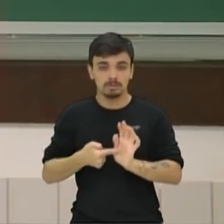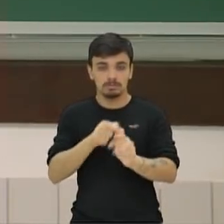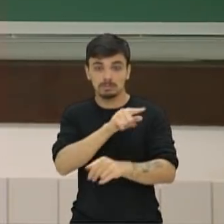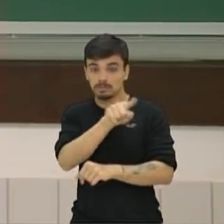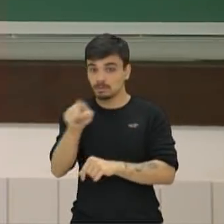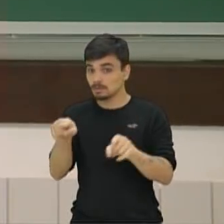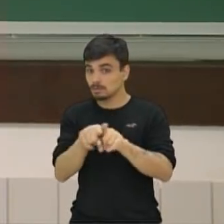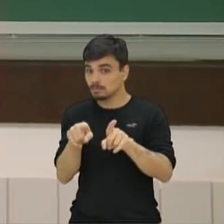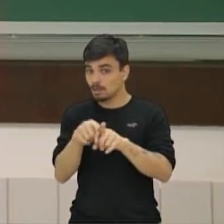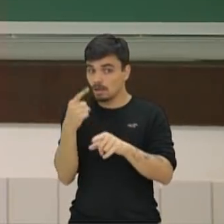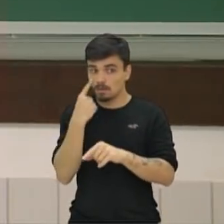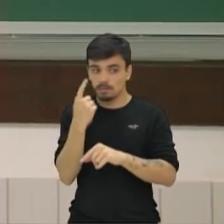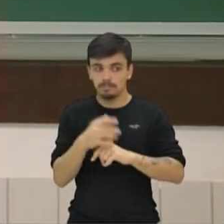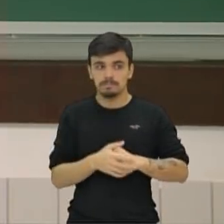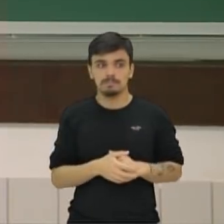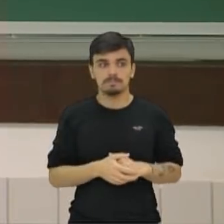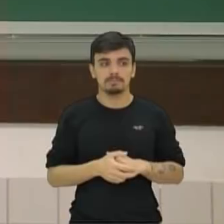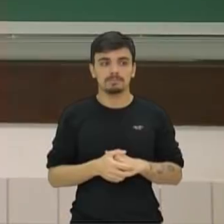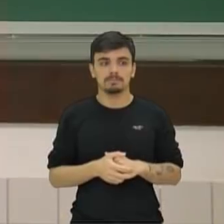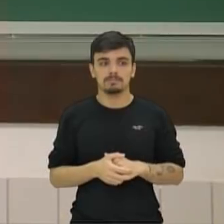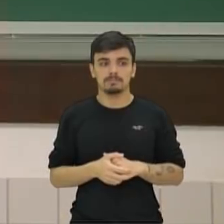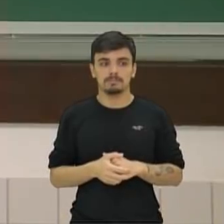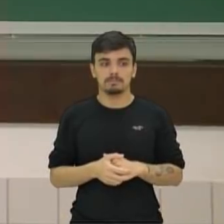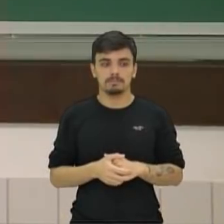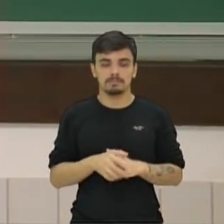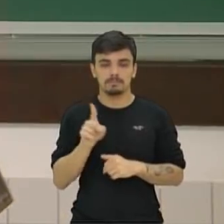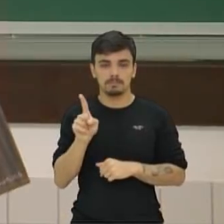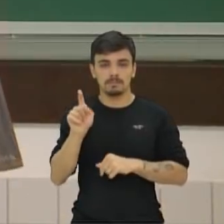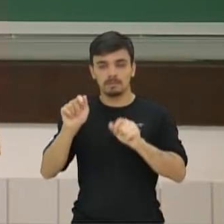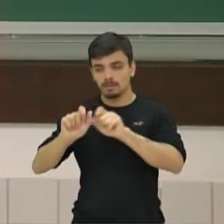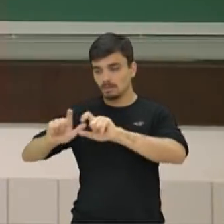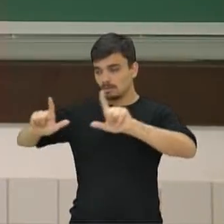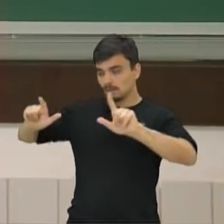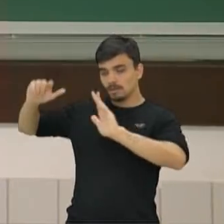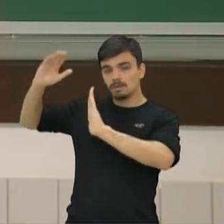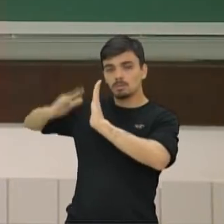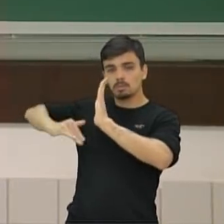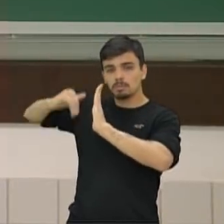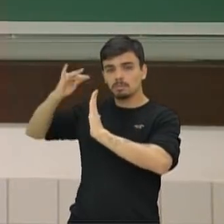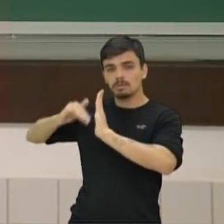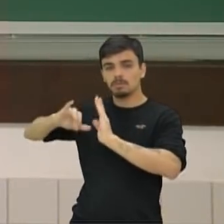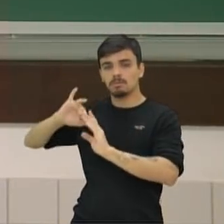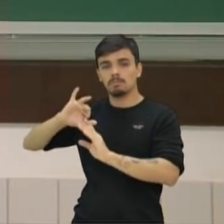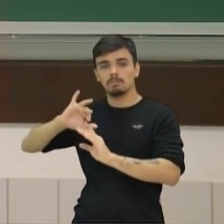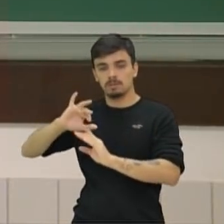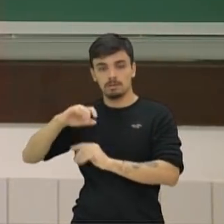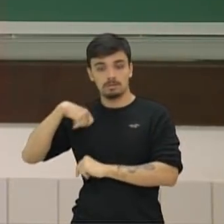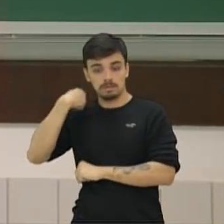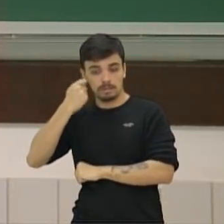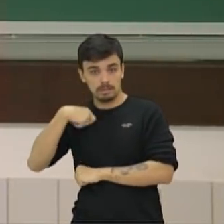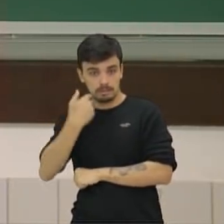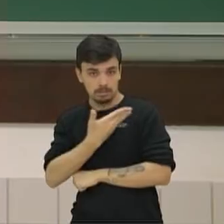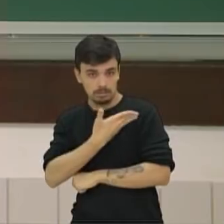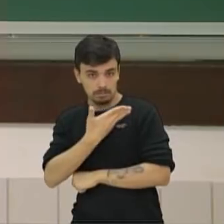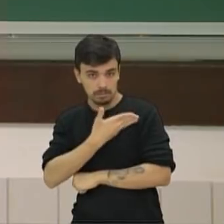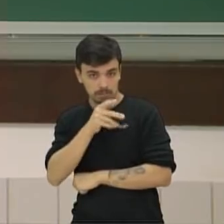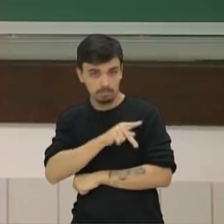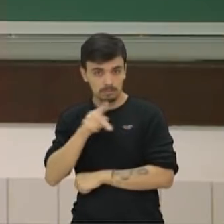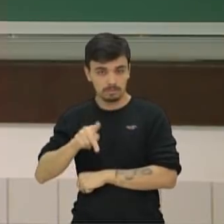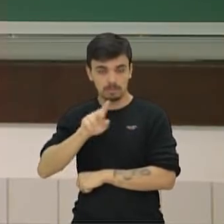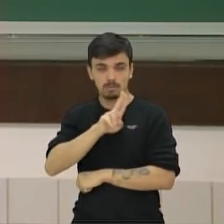para mostrar para vocês. Olha só. Isso é um quadro de uma artista conhecida da professora. O nome dela